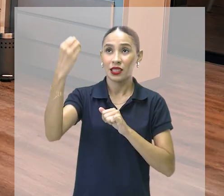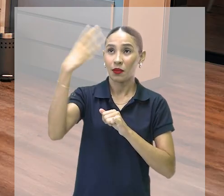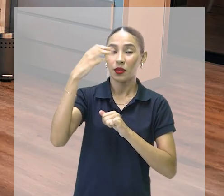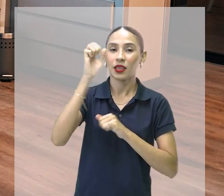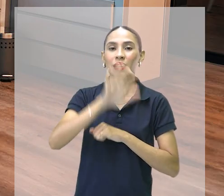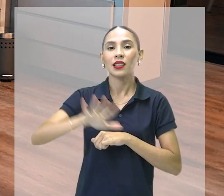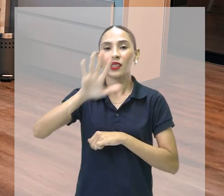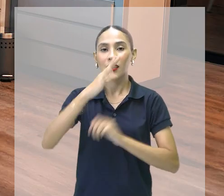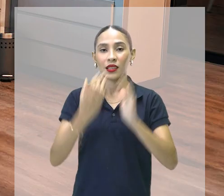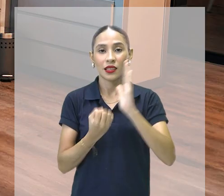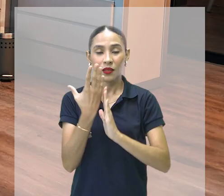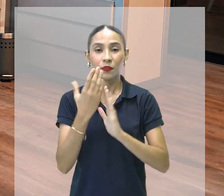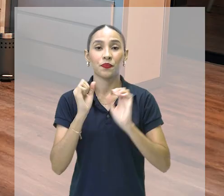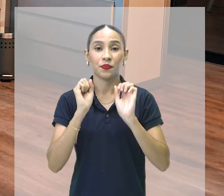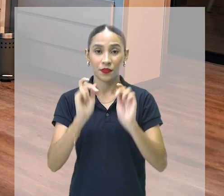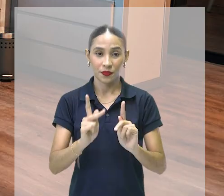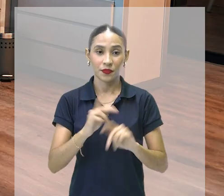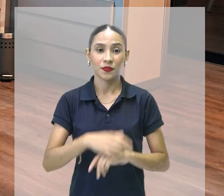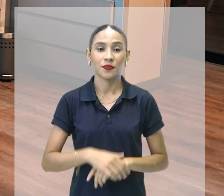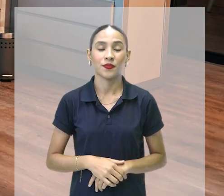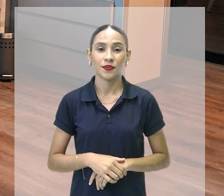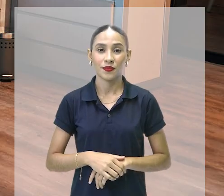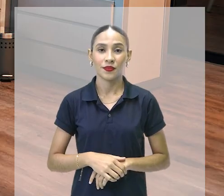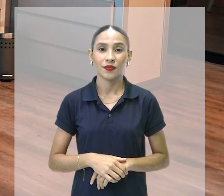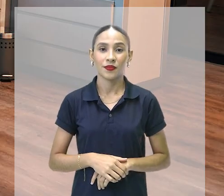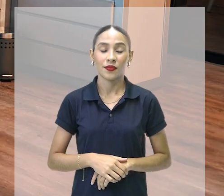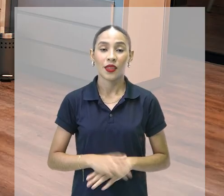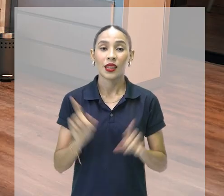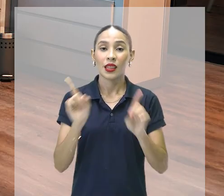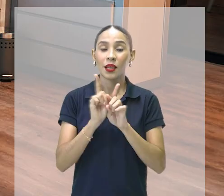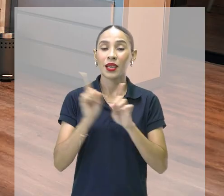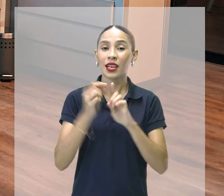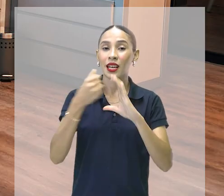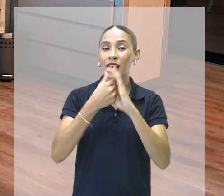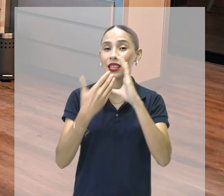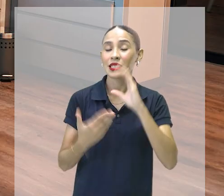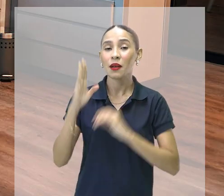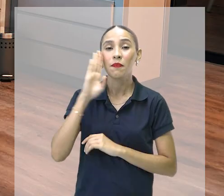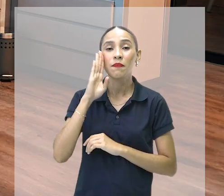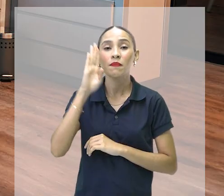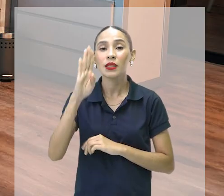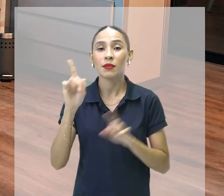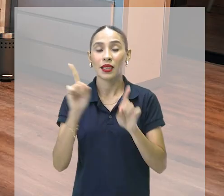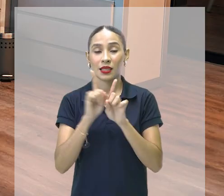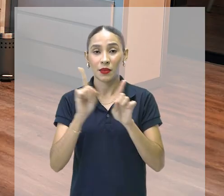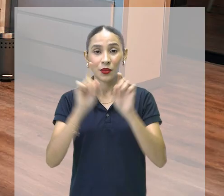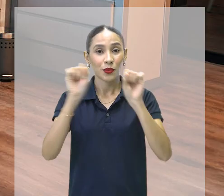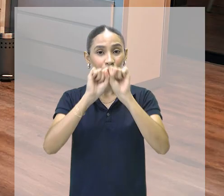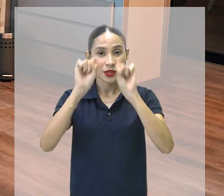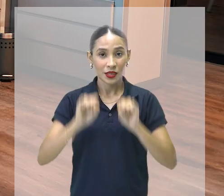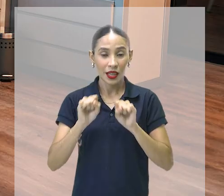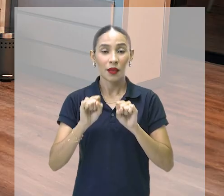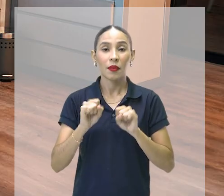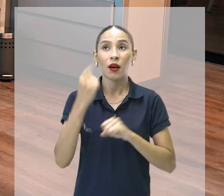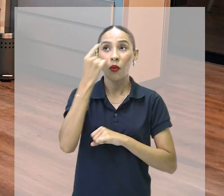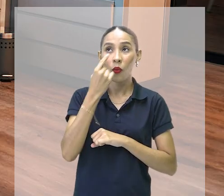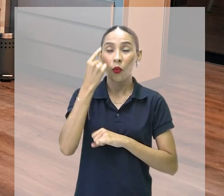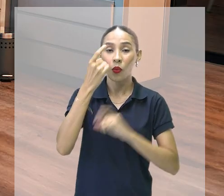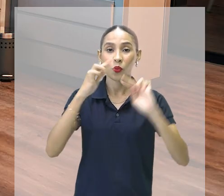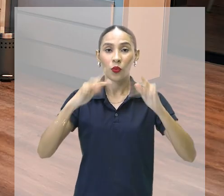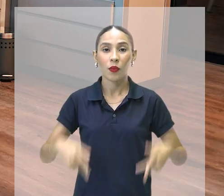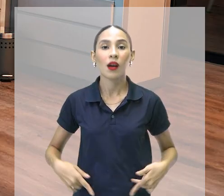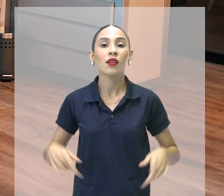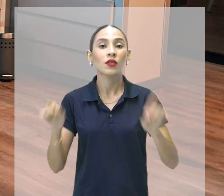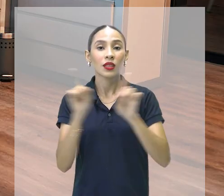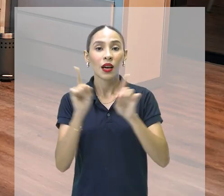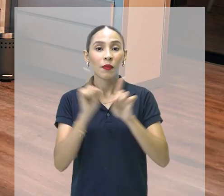imagens. Tá certo, pessoal? E um dos elementos principais desse sistema, tanto do sistema do olho humano quanto